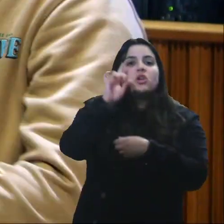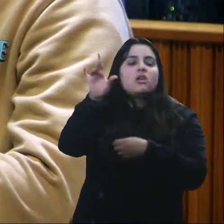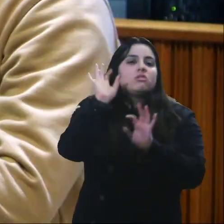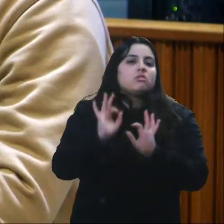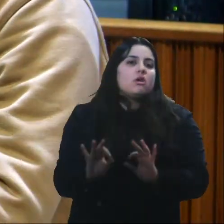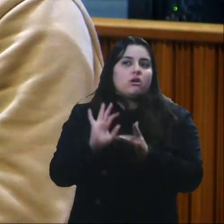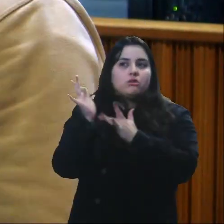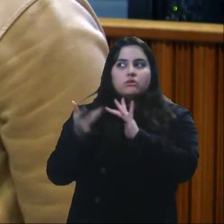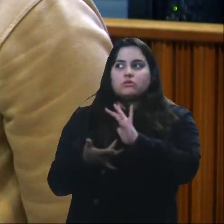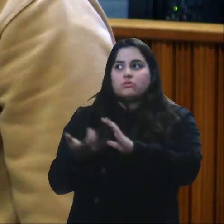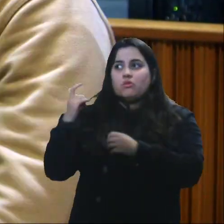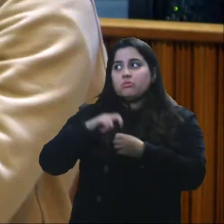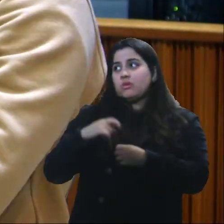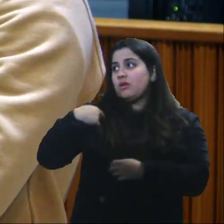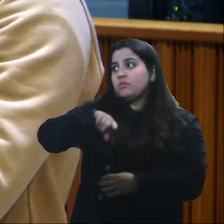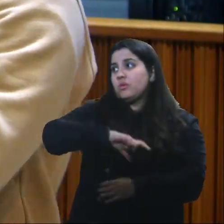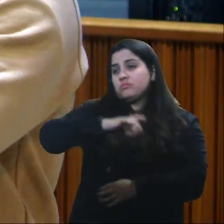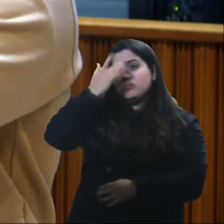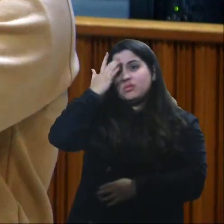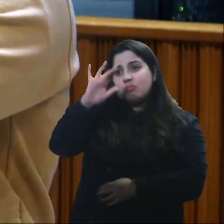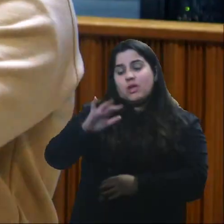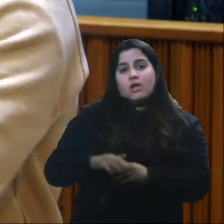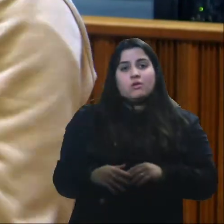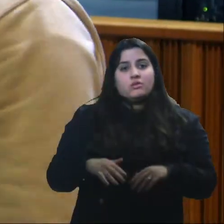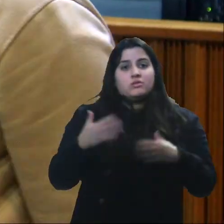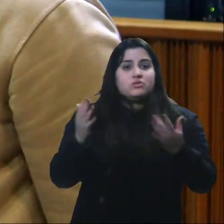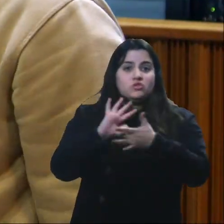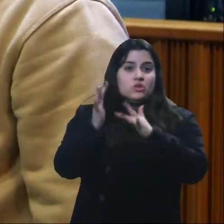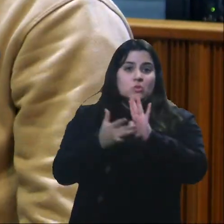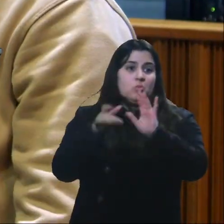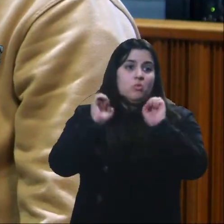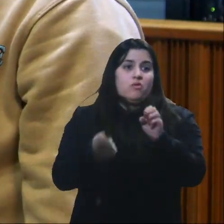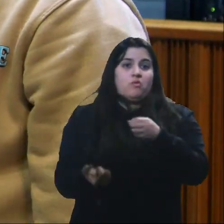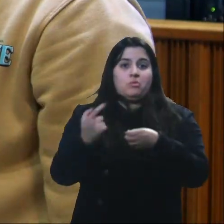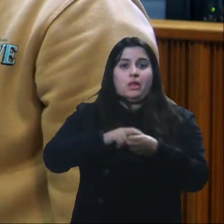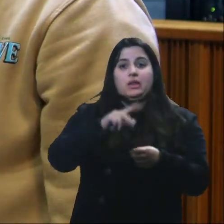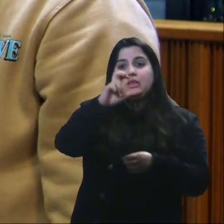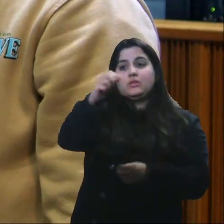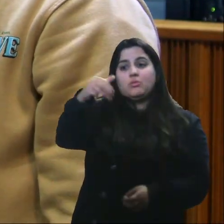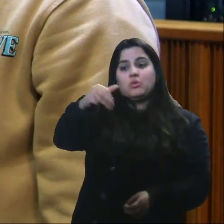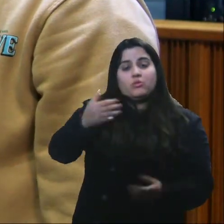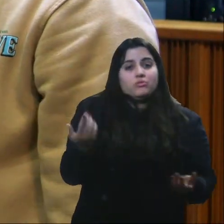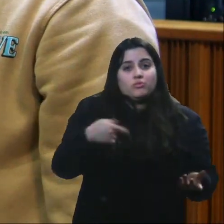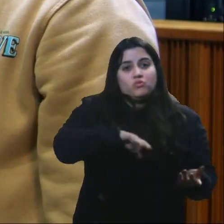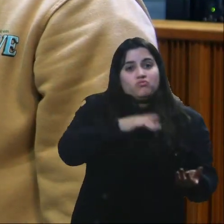Nós não sabemos. Jesus pode voltar daqui 5 minutos.